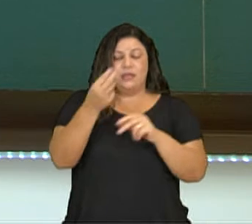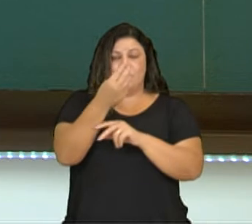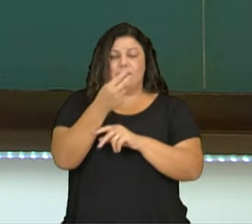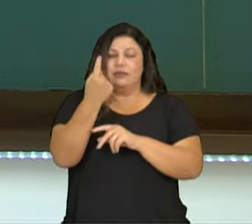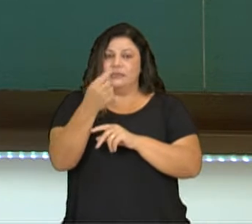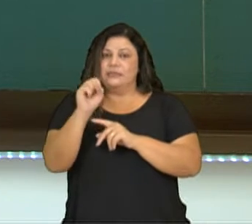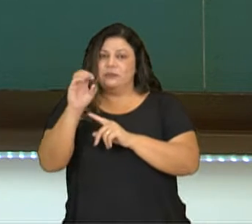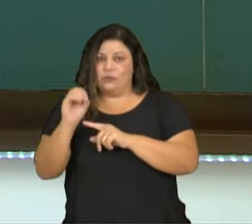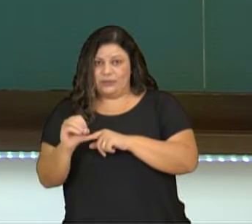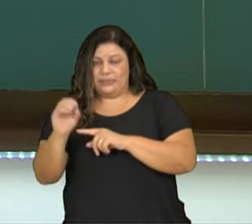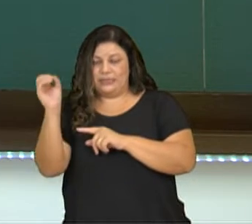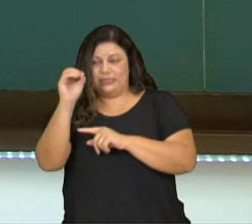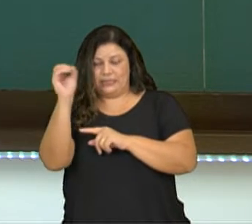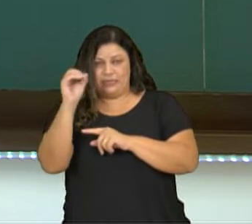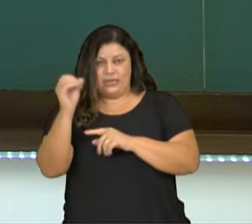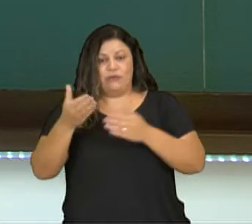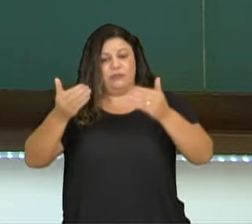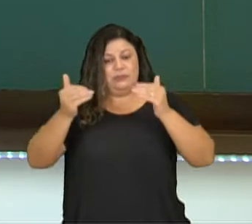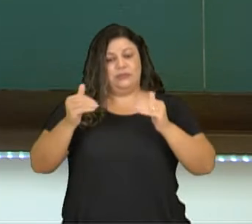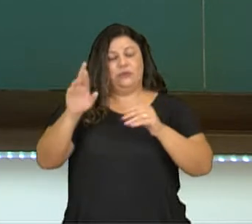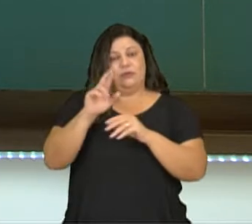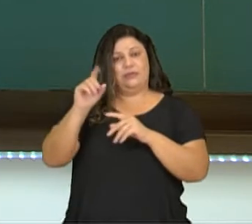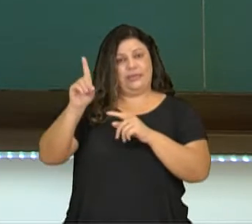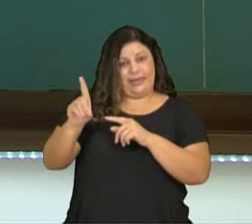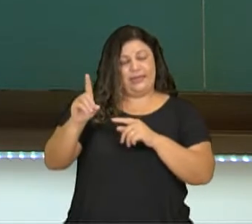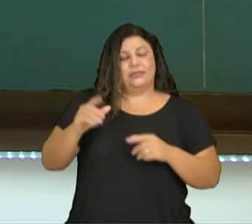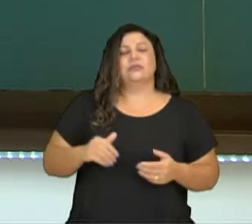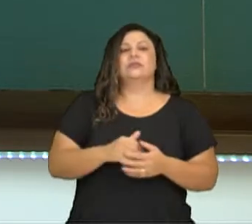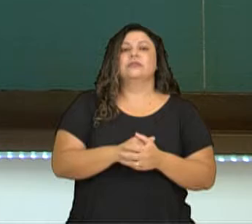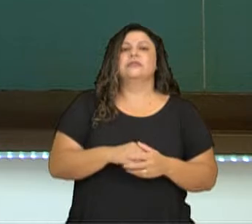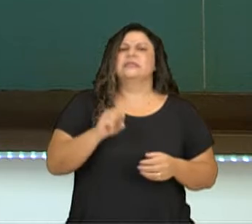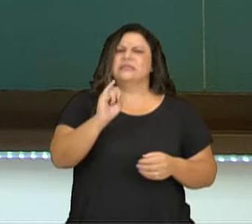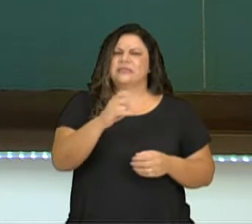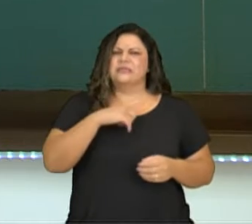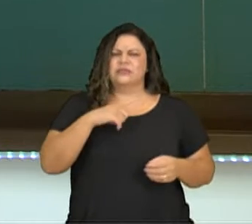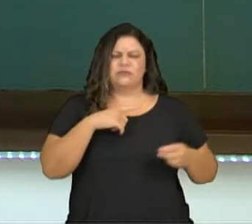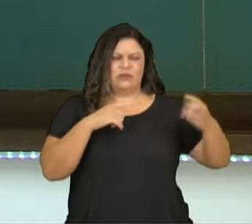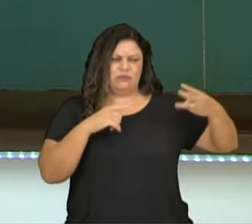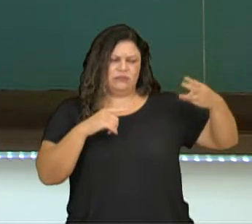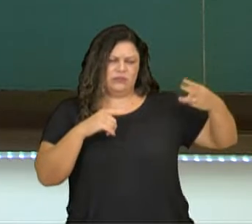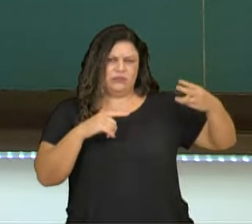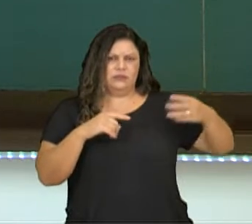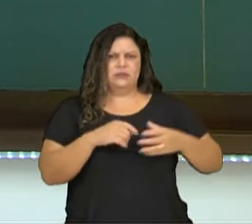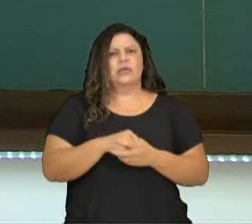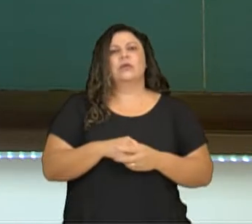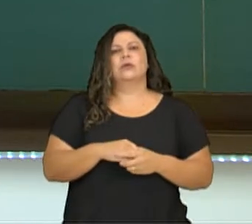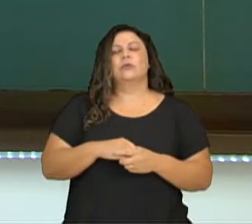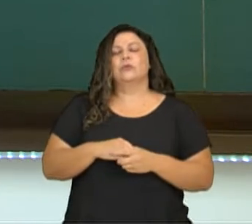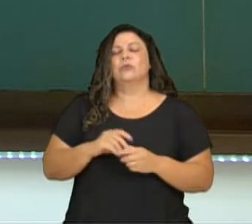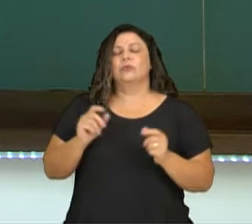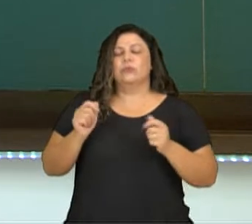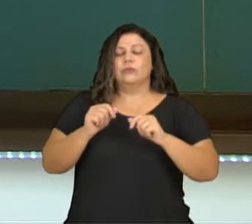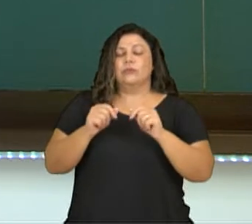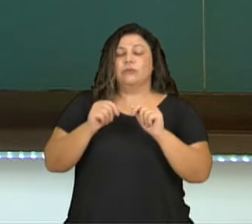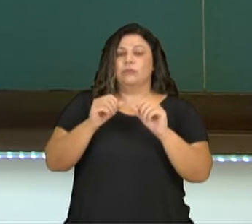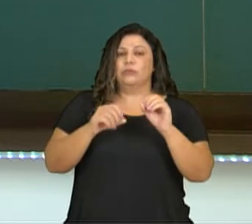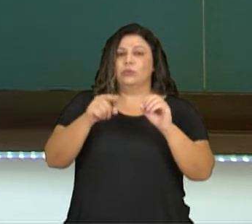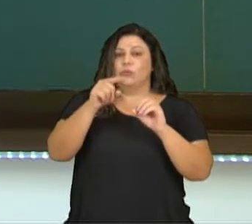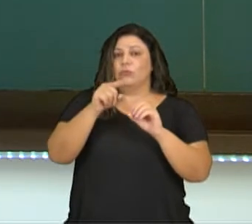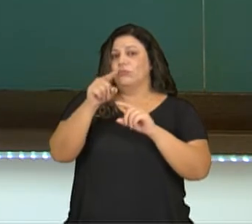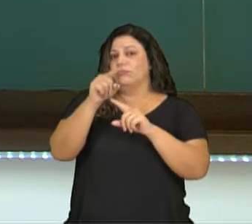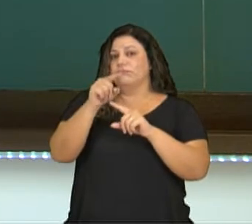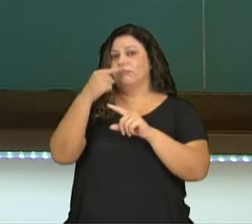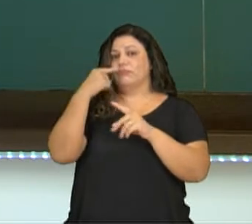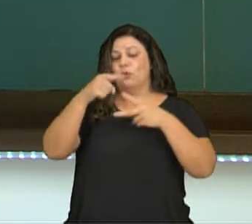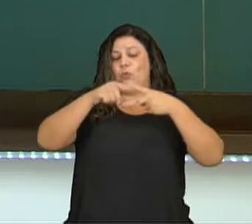graus, só que agora em radianos, tá? Se ele estiver no terceiro quadrante, eu vou fazer o ângulo menos π. E se